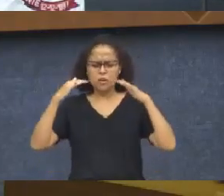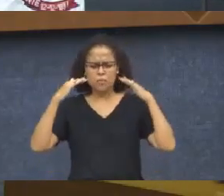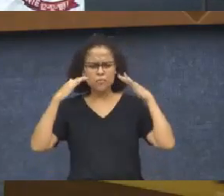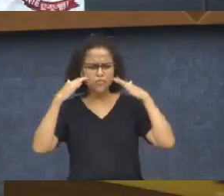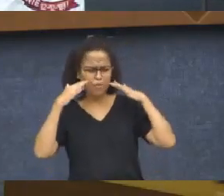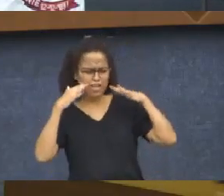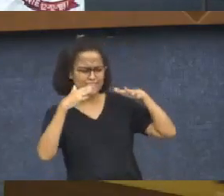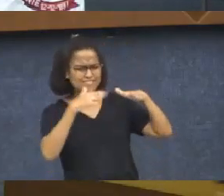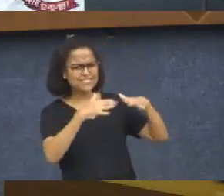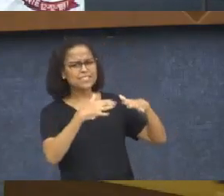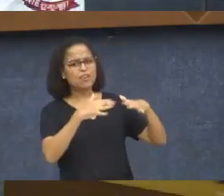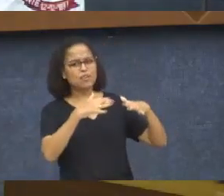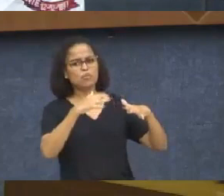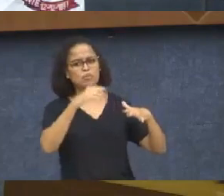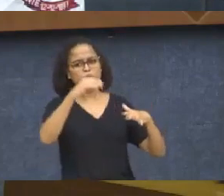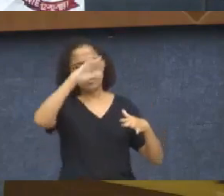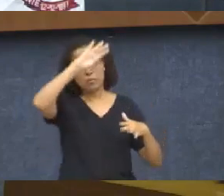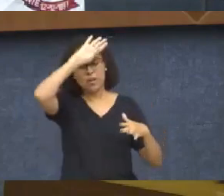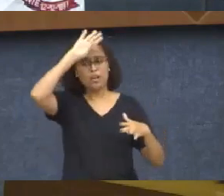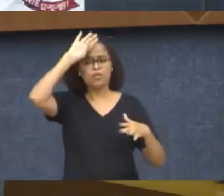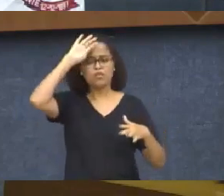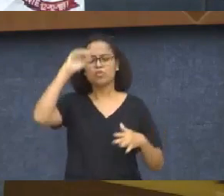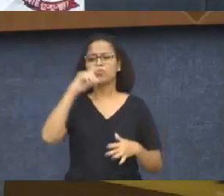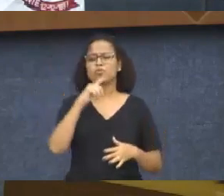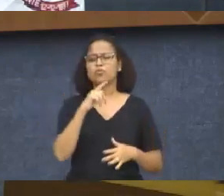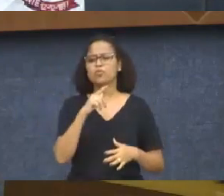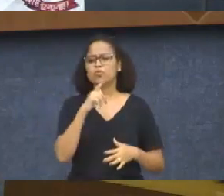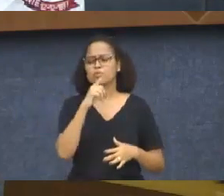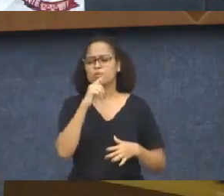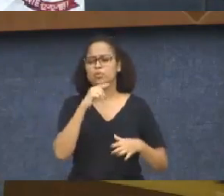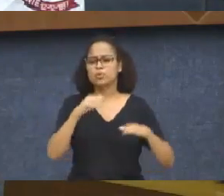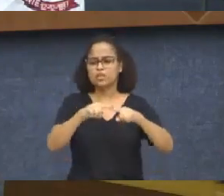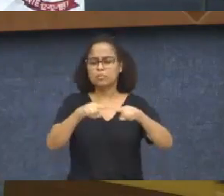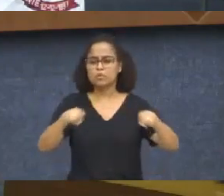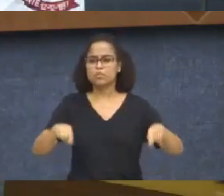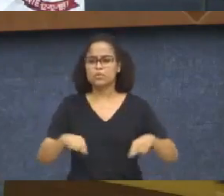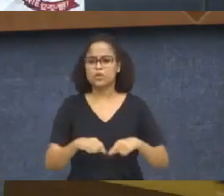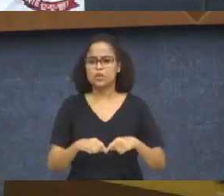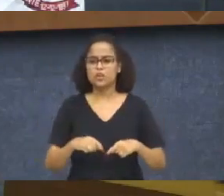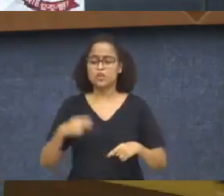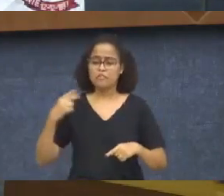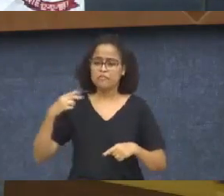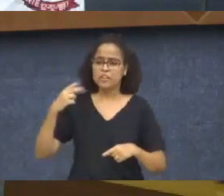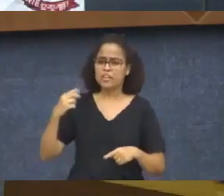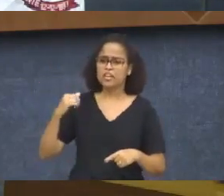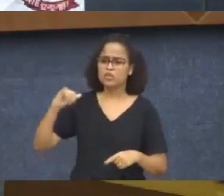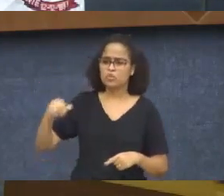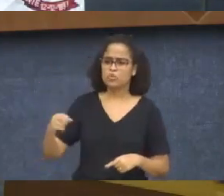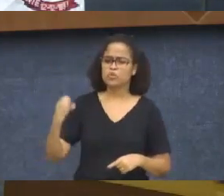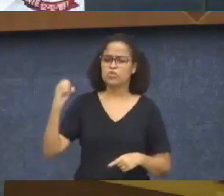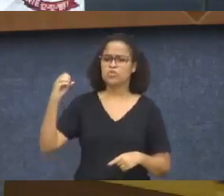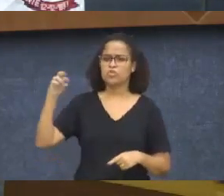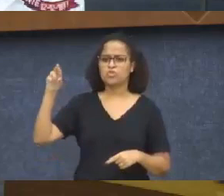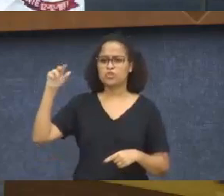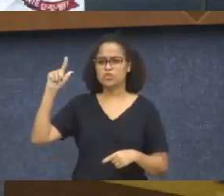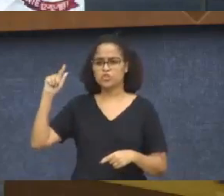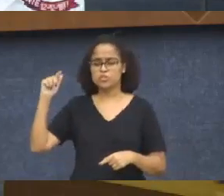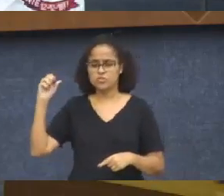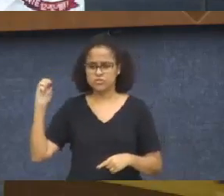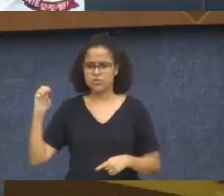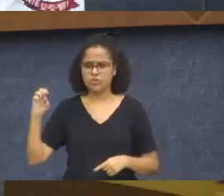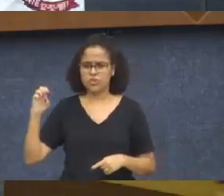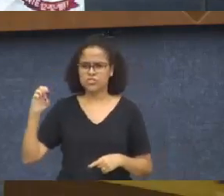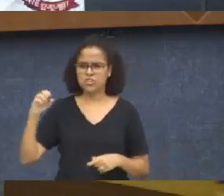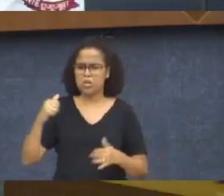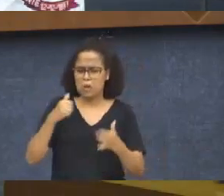Vereador Sérgio Fernandes sempre esteve na região, vereador Jorge Santos, que também milita ali na região da